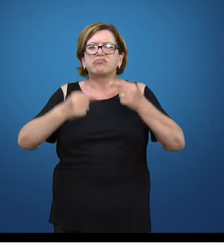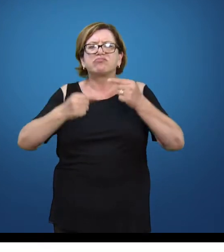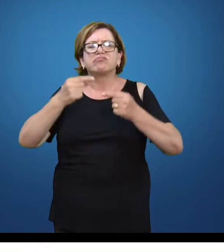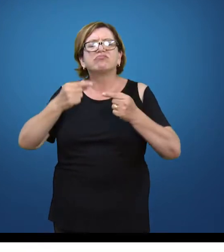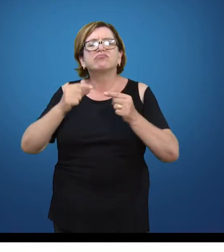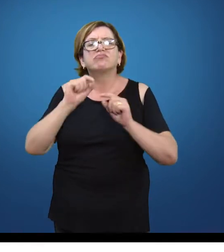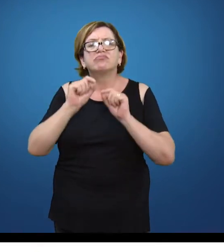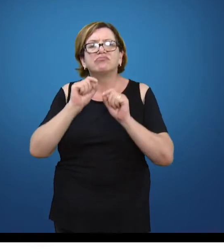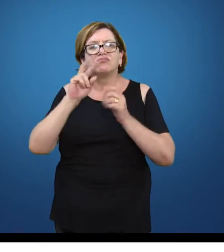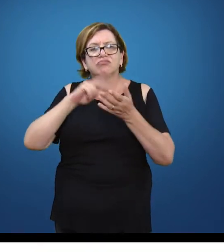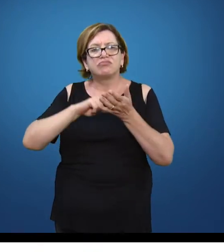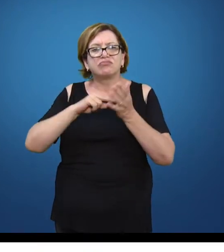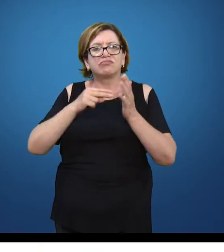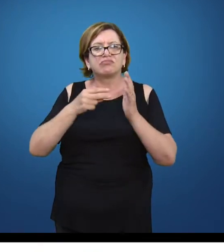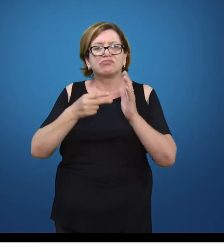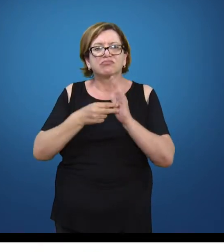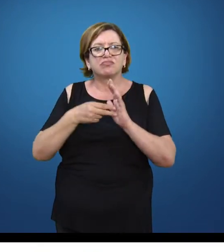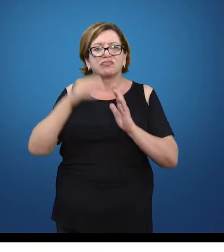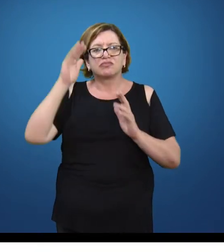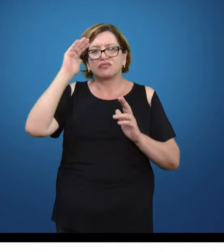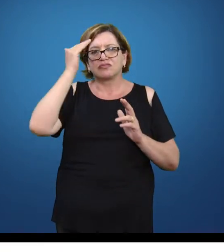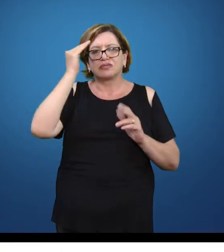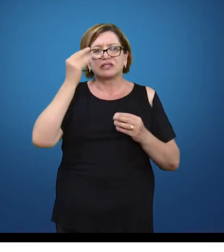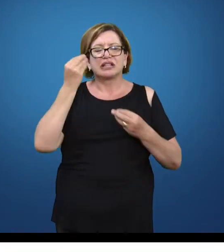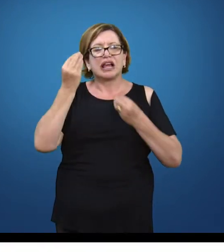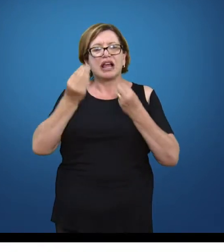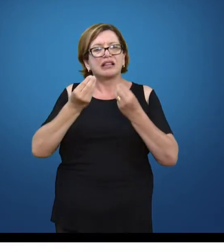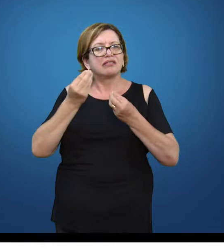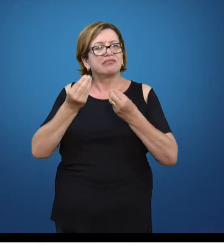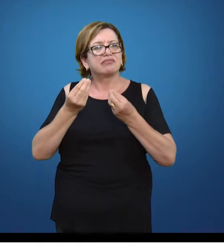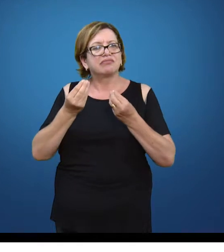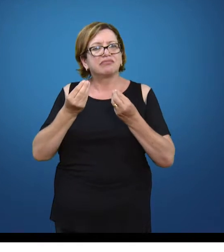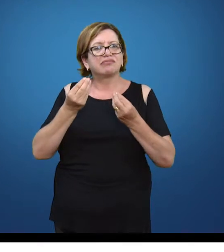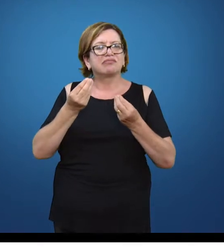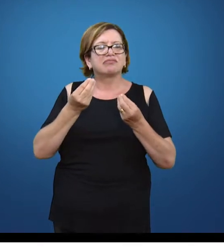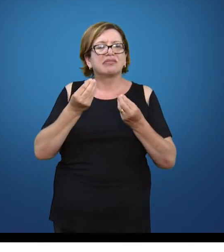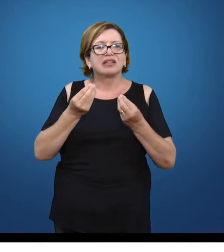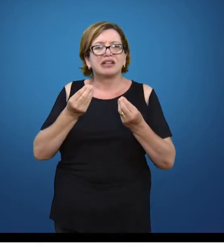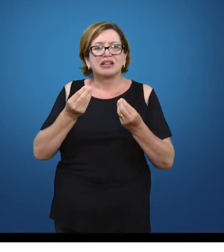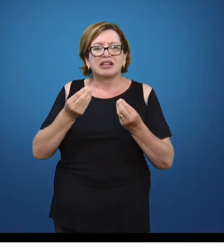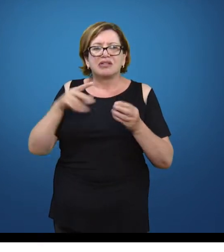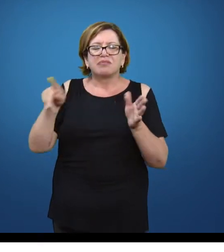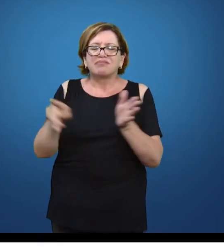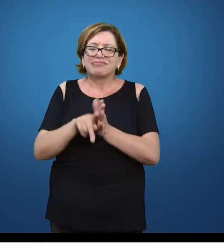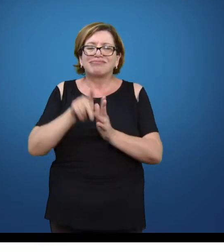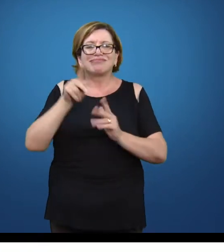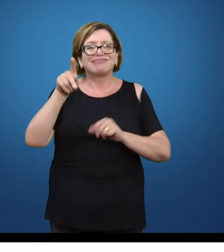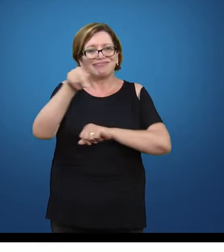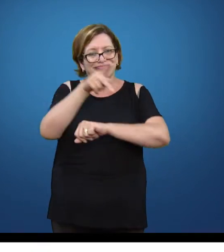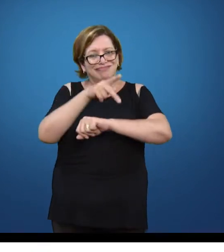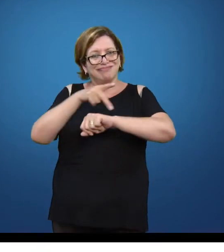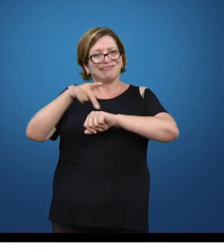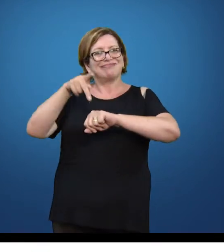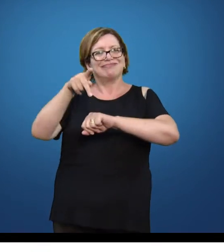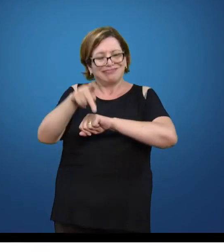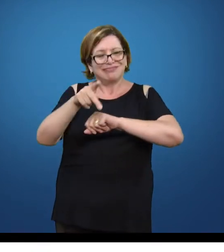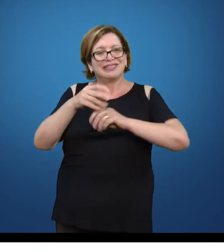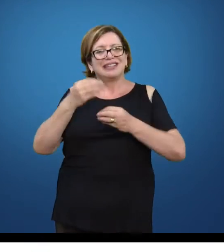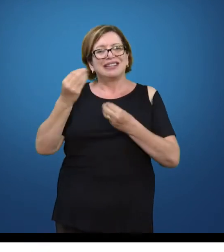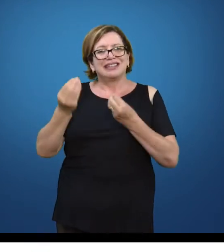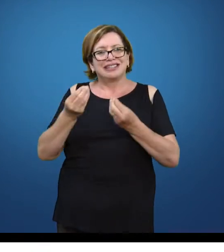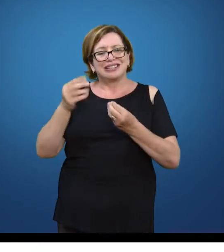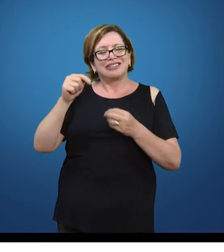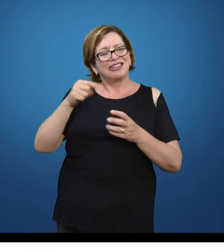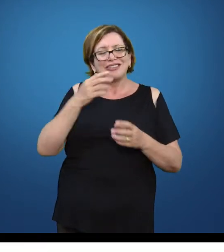macro? Significa entender as políticas em nível de nação, em nível de país, em nível